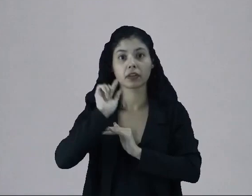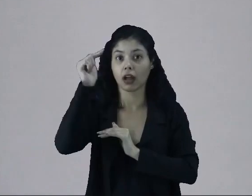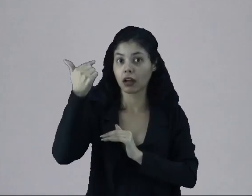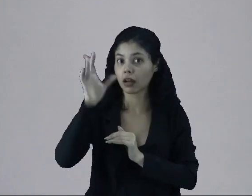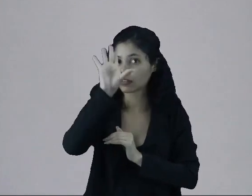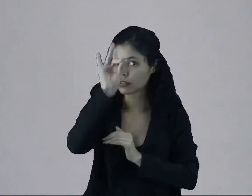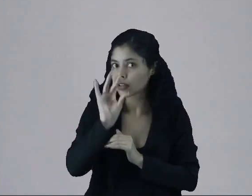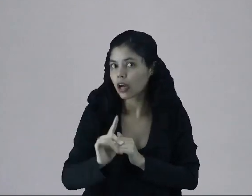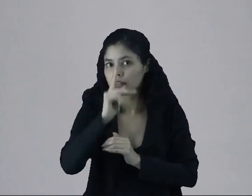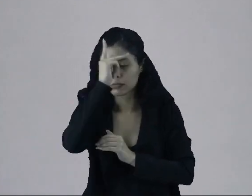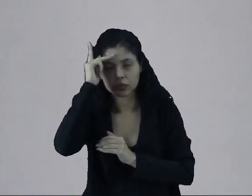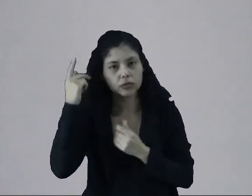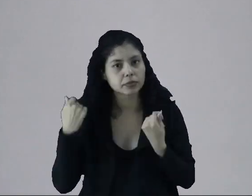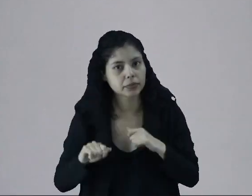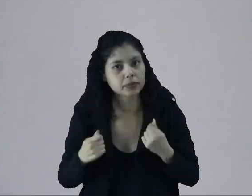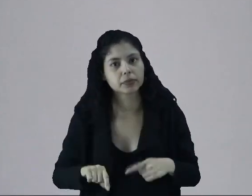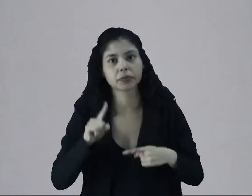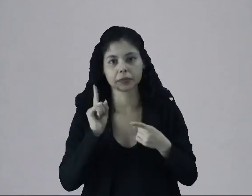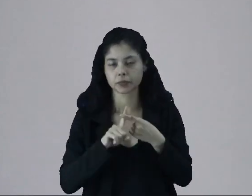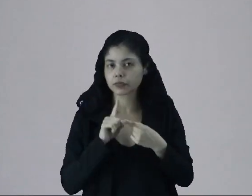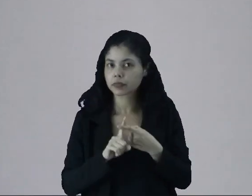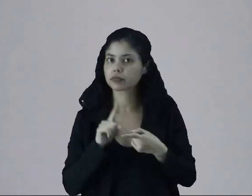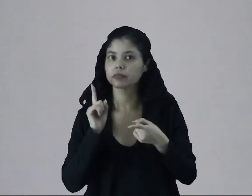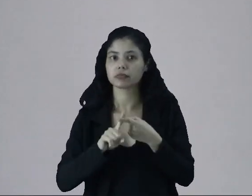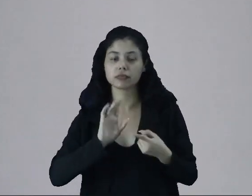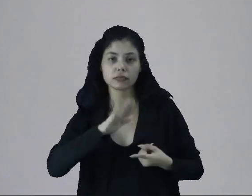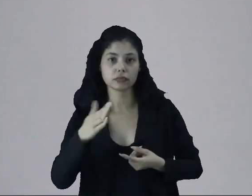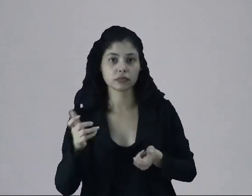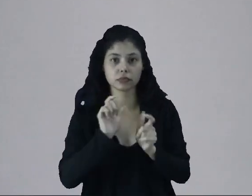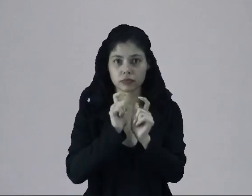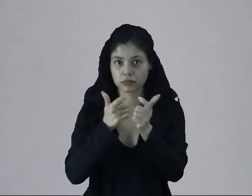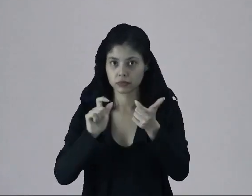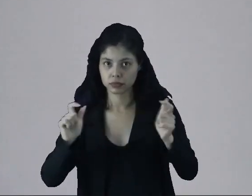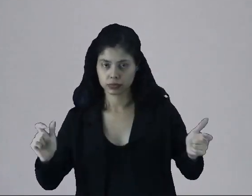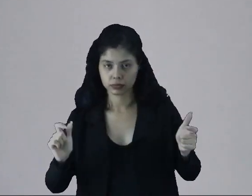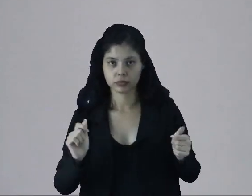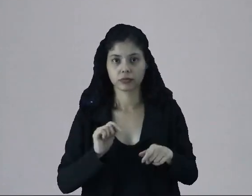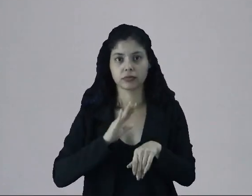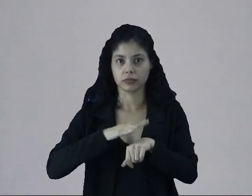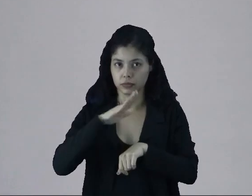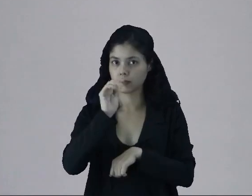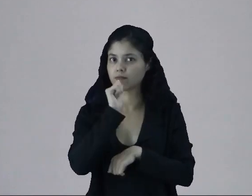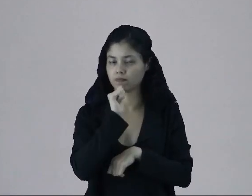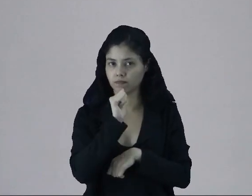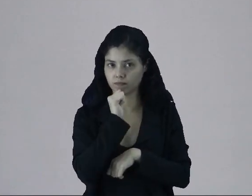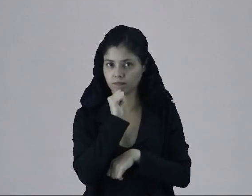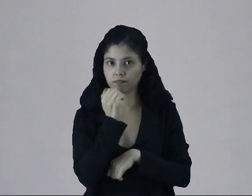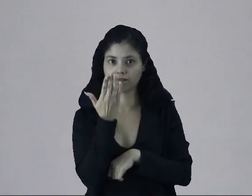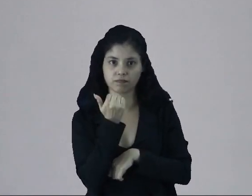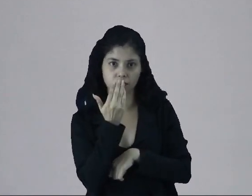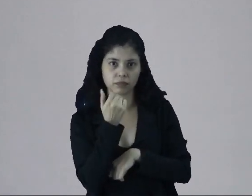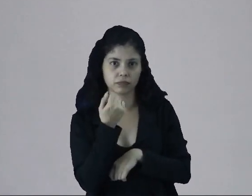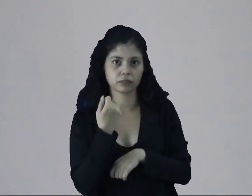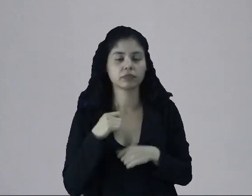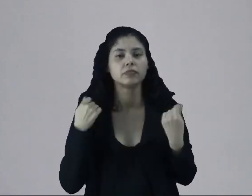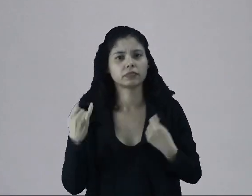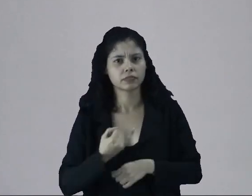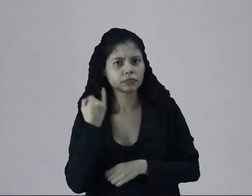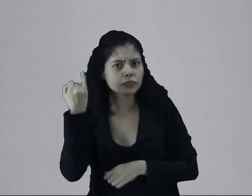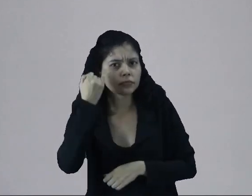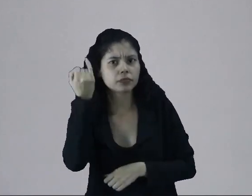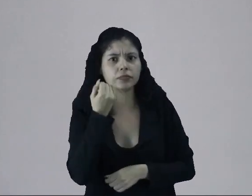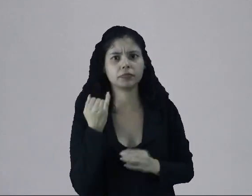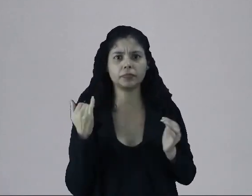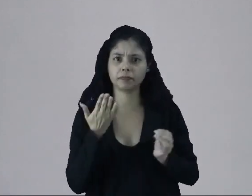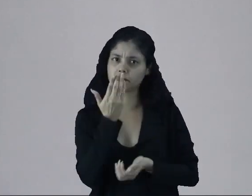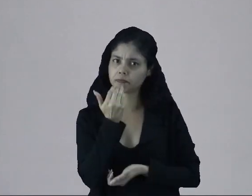cada indivíduo precisa. Por quê? Quando você aumenta demais o seu consumo de alimento, e principalmente aquelas pessoas que têm o hábito